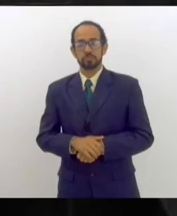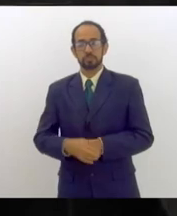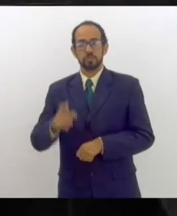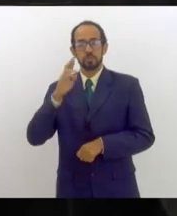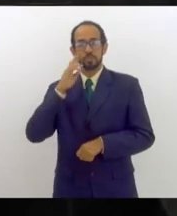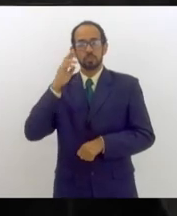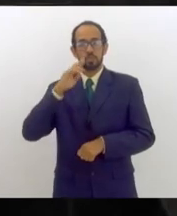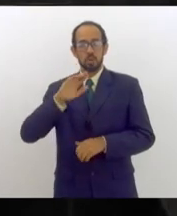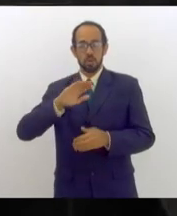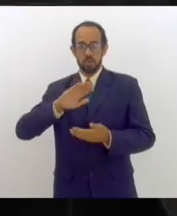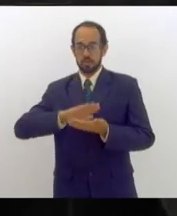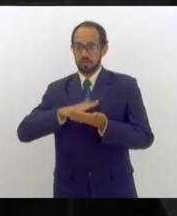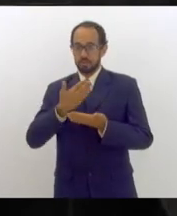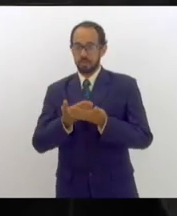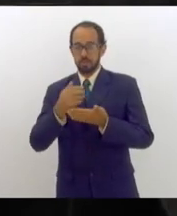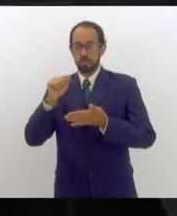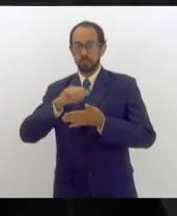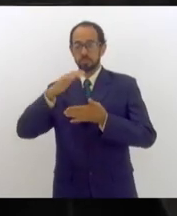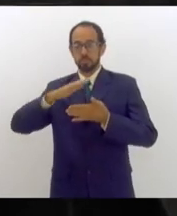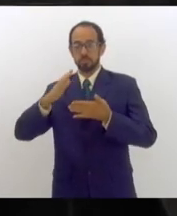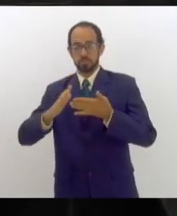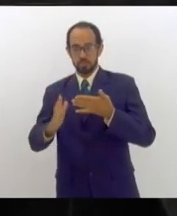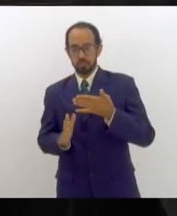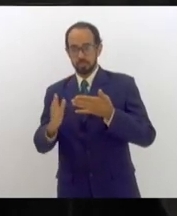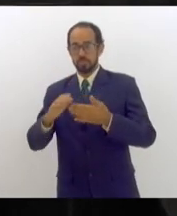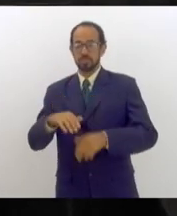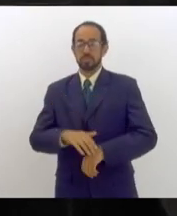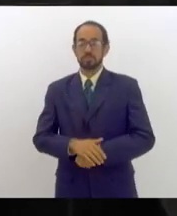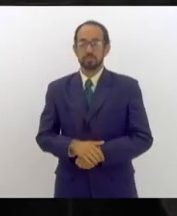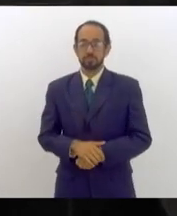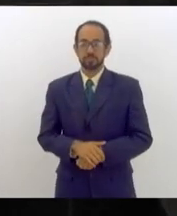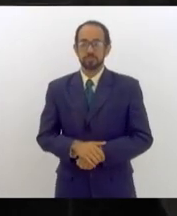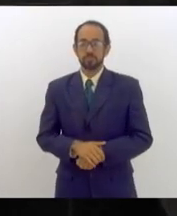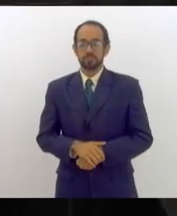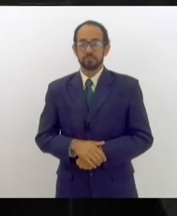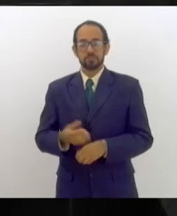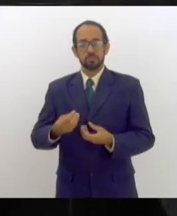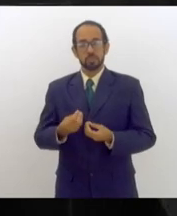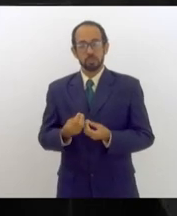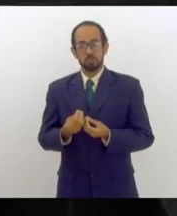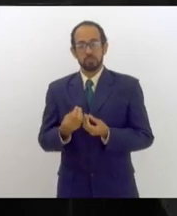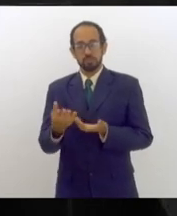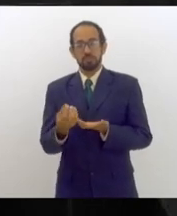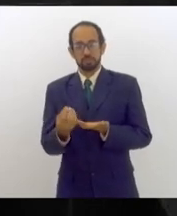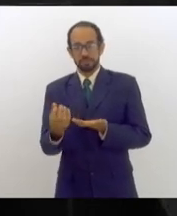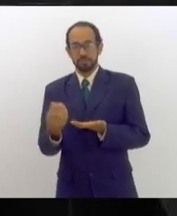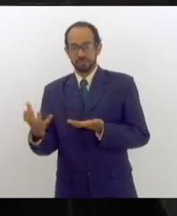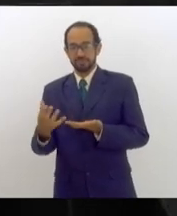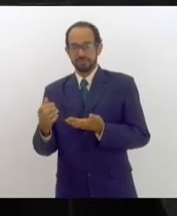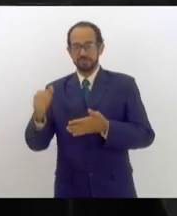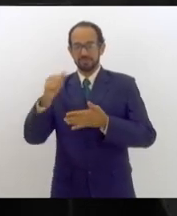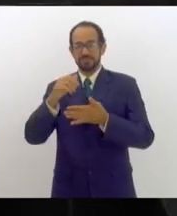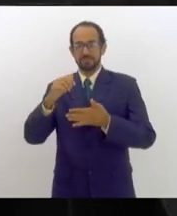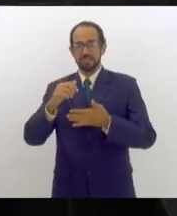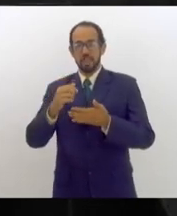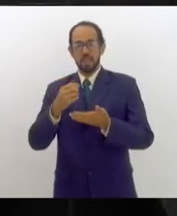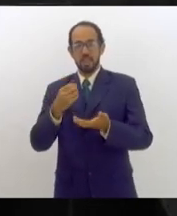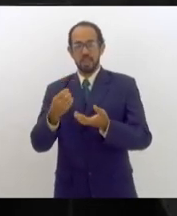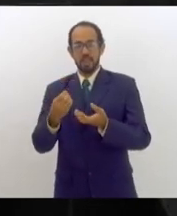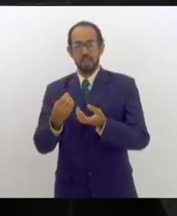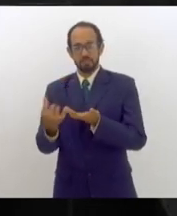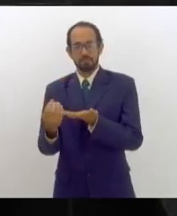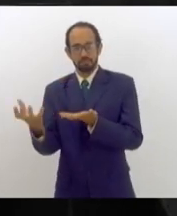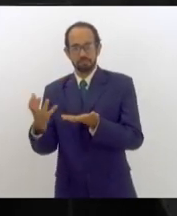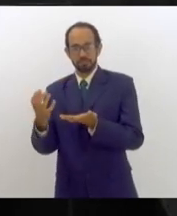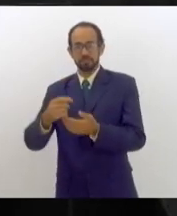senhor intérprete da linguagem de libras que leva a nossa voz aos